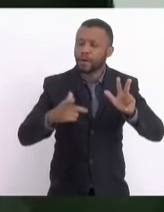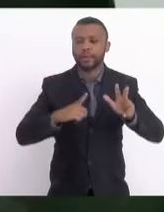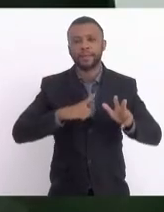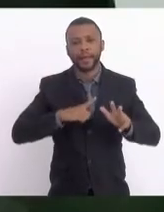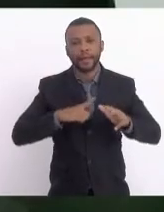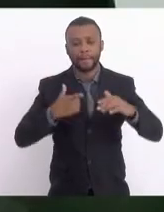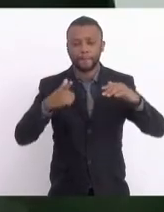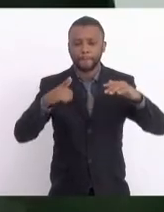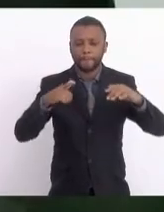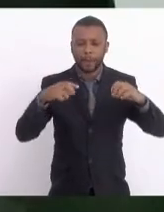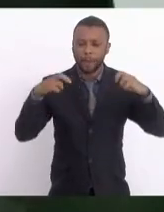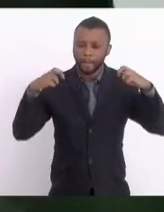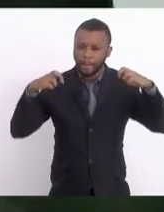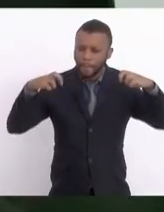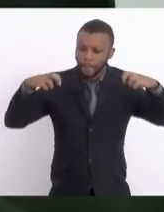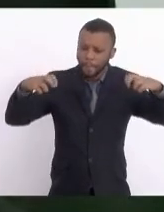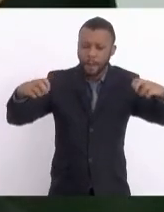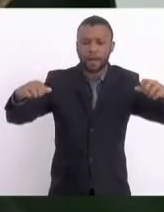Arquibancadas provisórias,